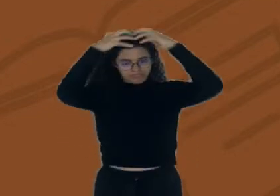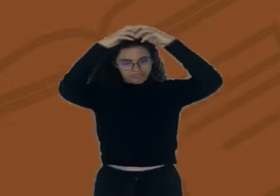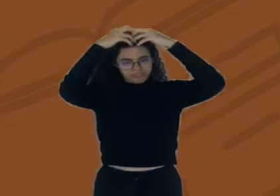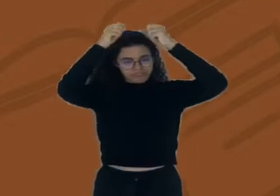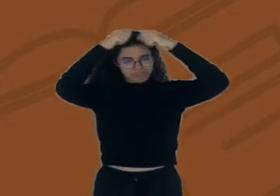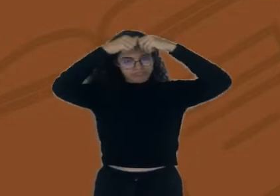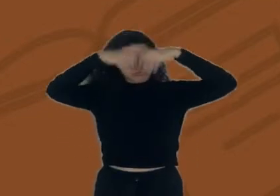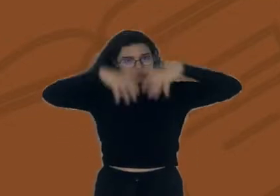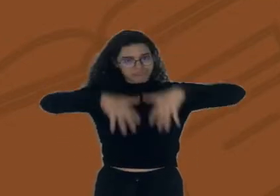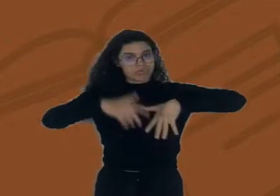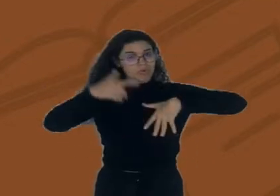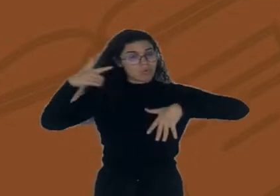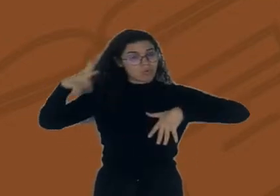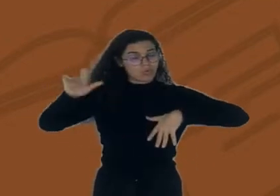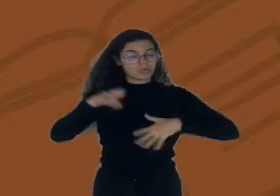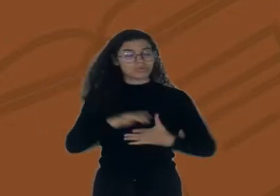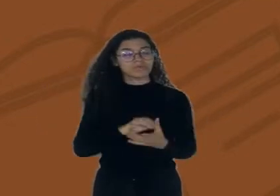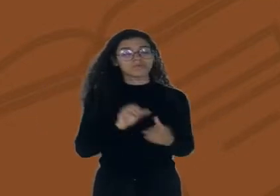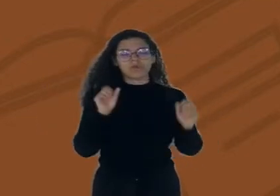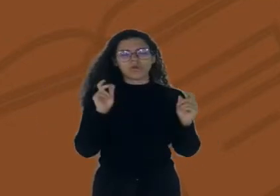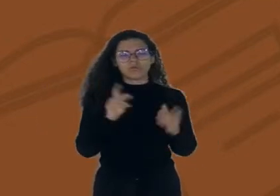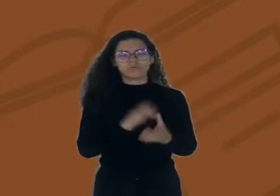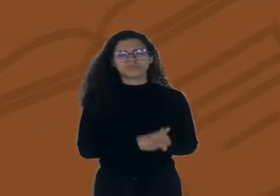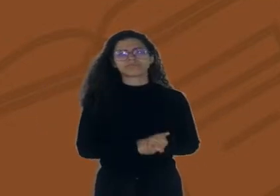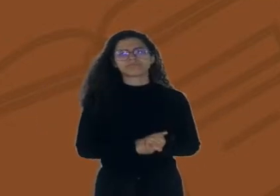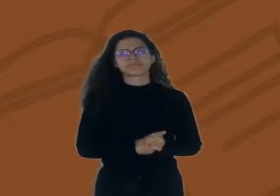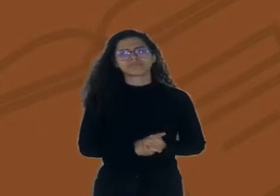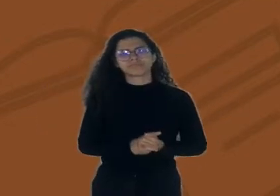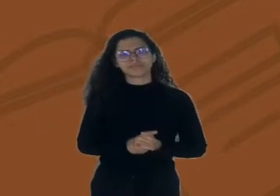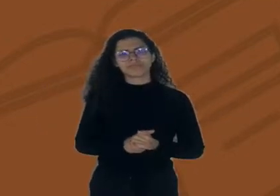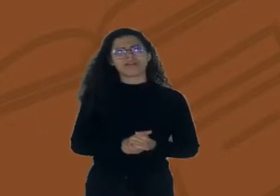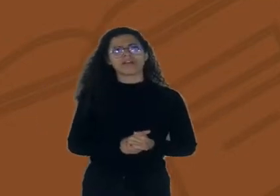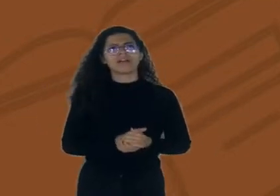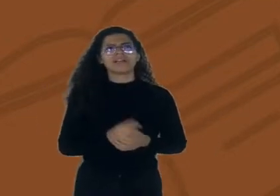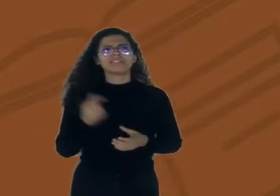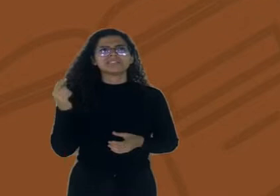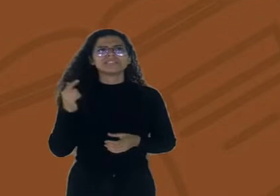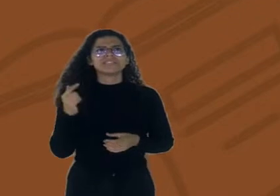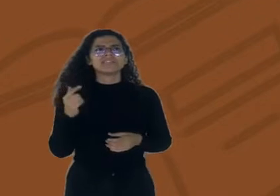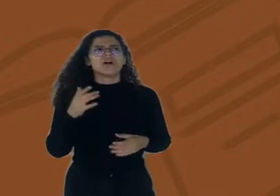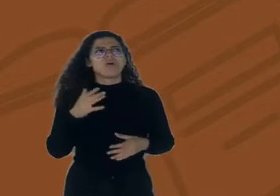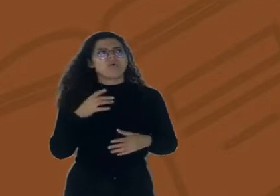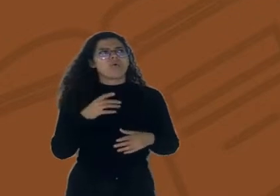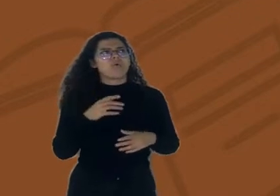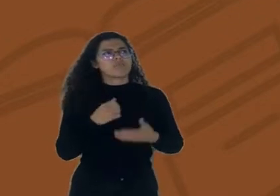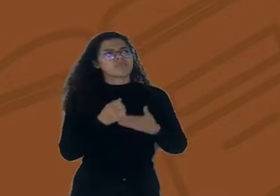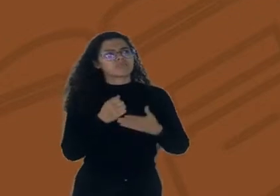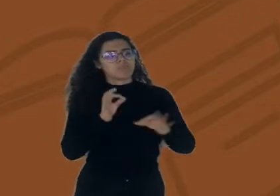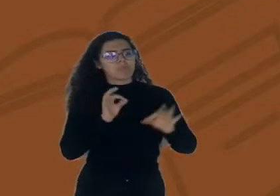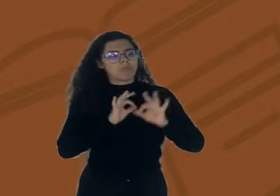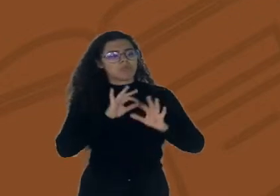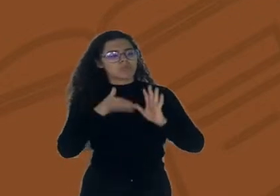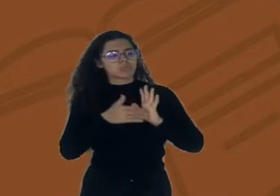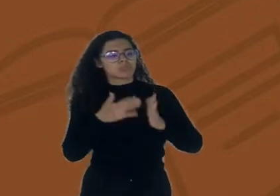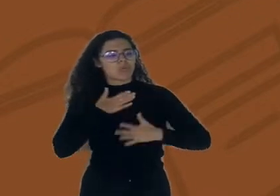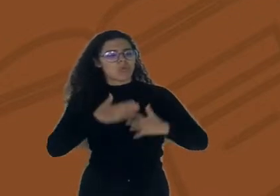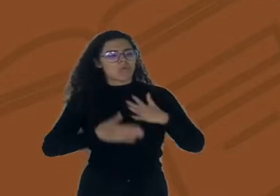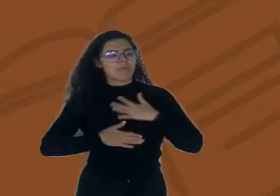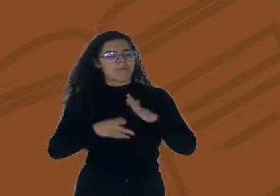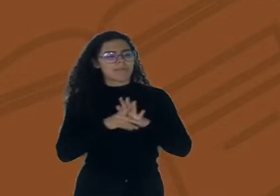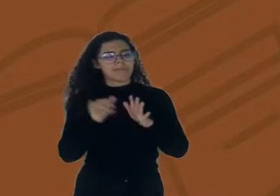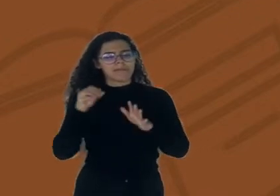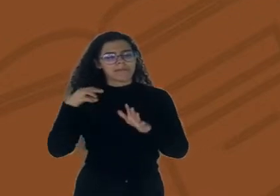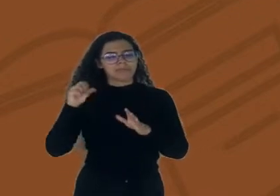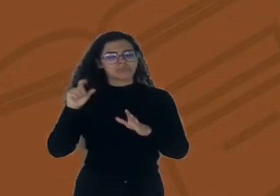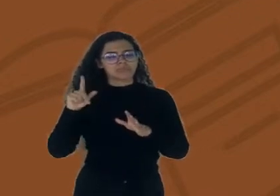o sistema nervoso controla o nosso corpo por meio dos impulsos nervosos. Ok, Luciano. E o